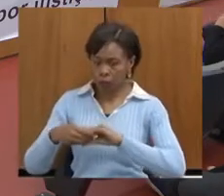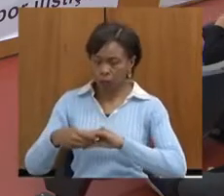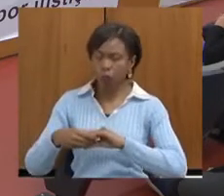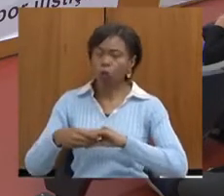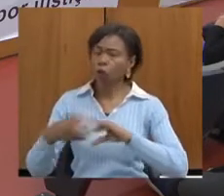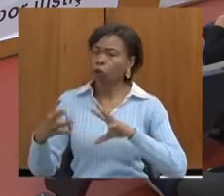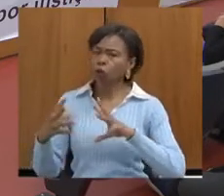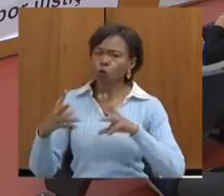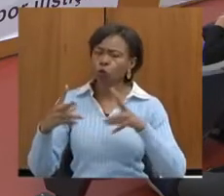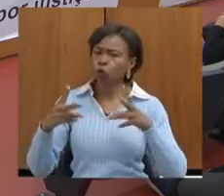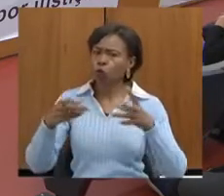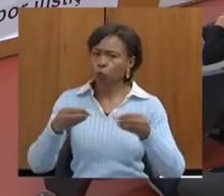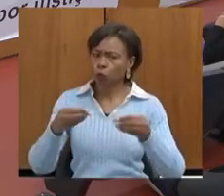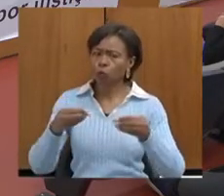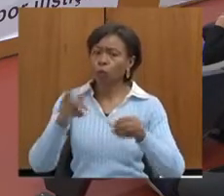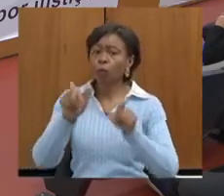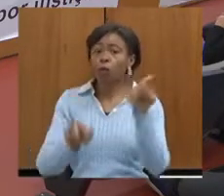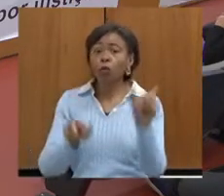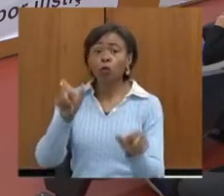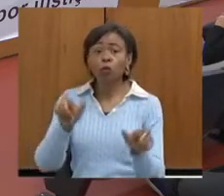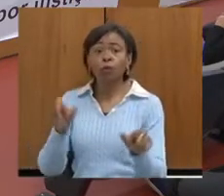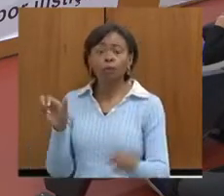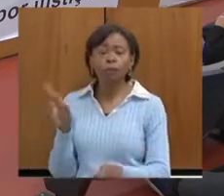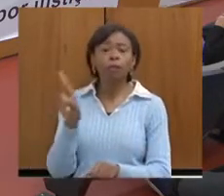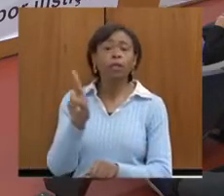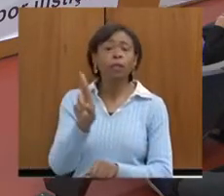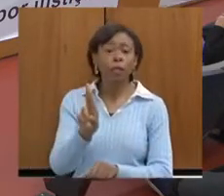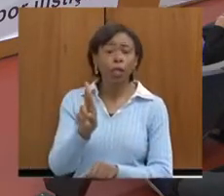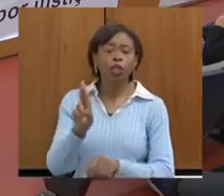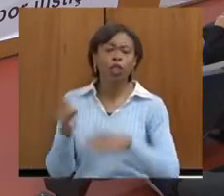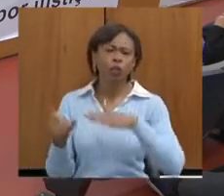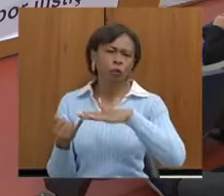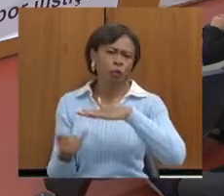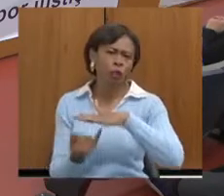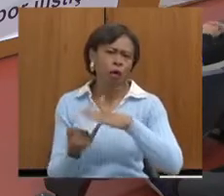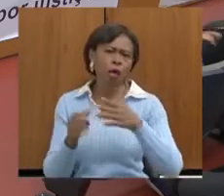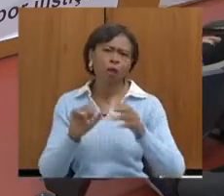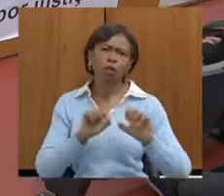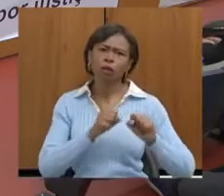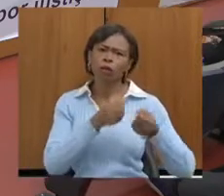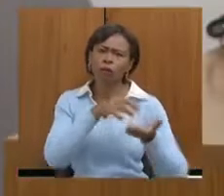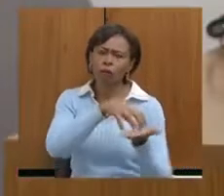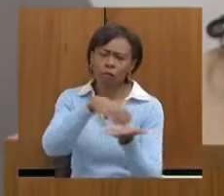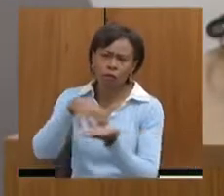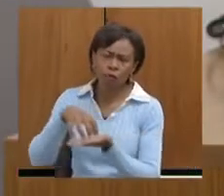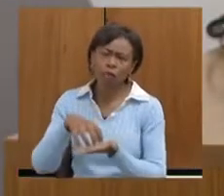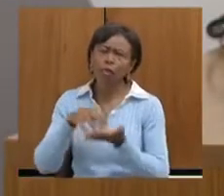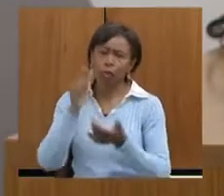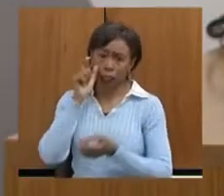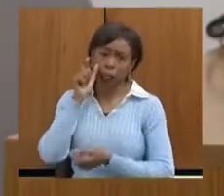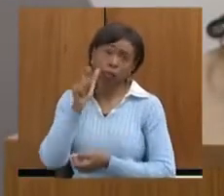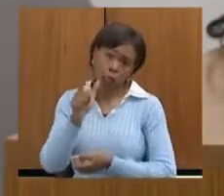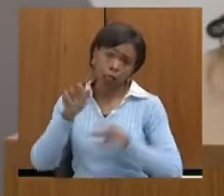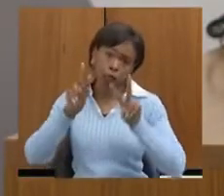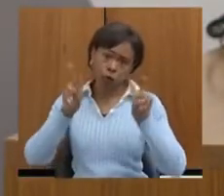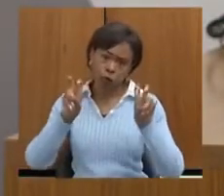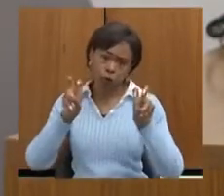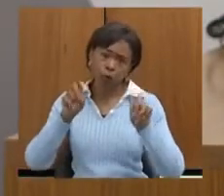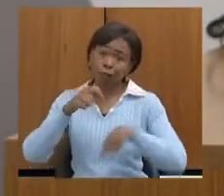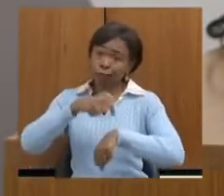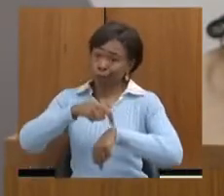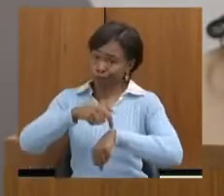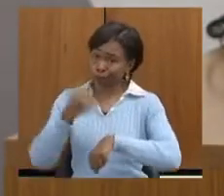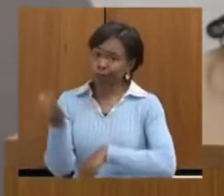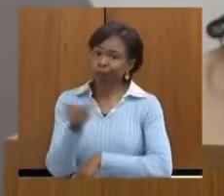todos os representantes de organizações de defesa e todos os interessados na questão é realmente um momento muito importante